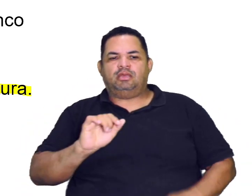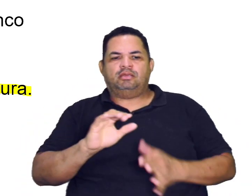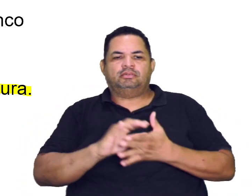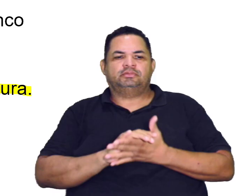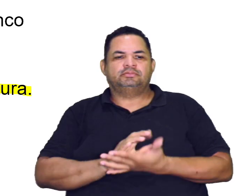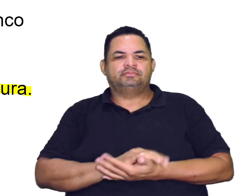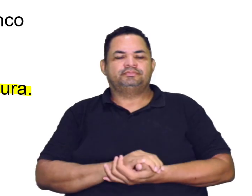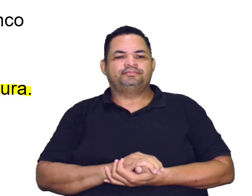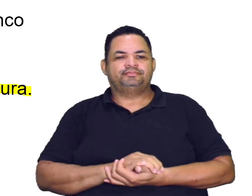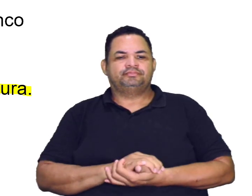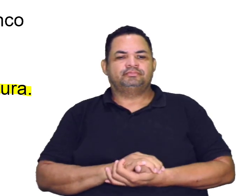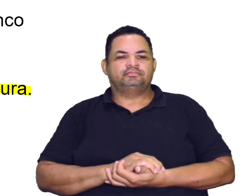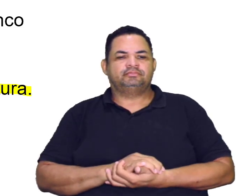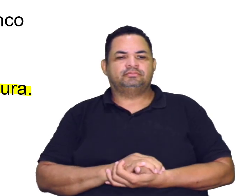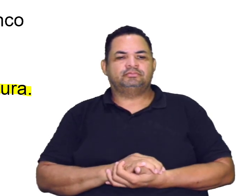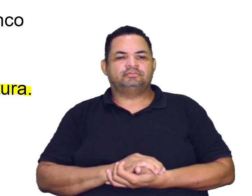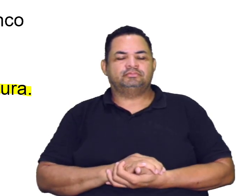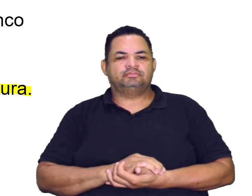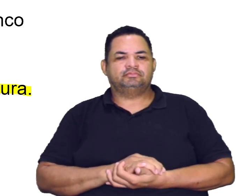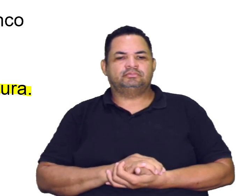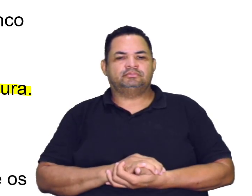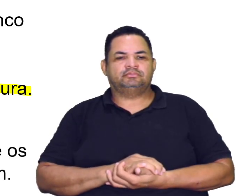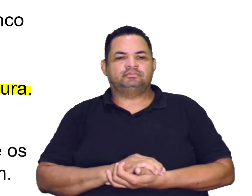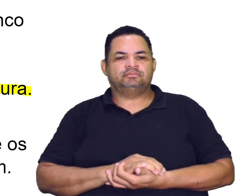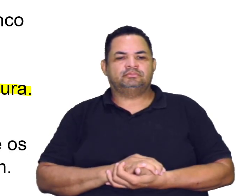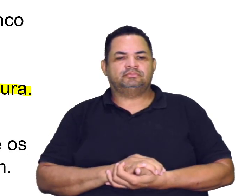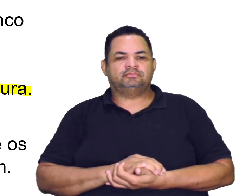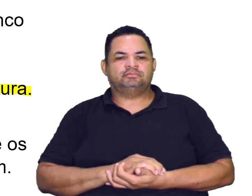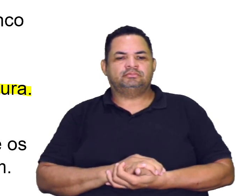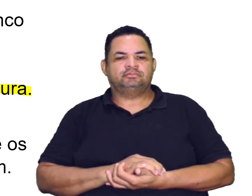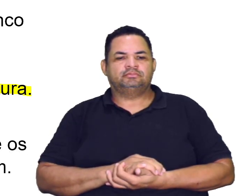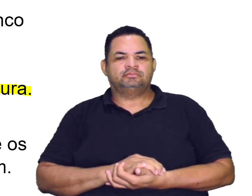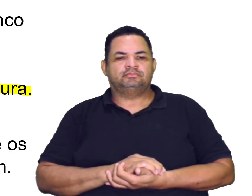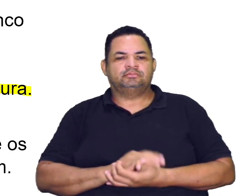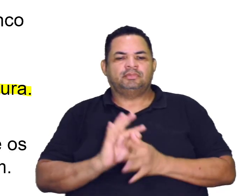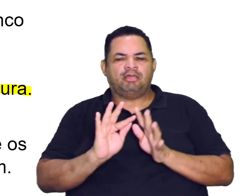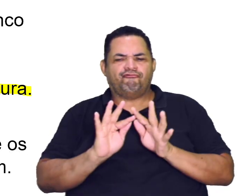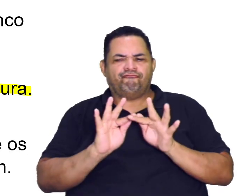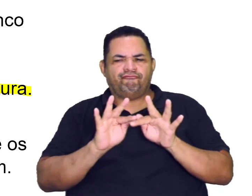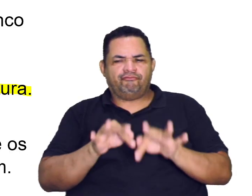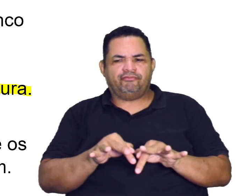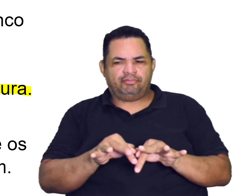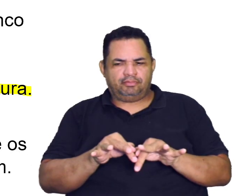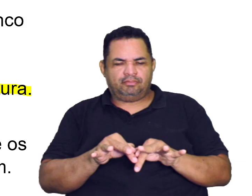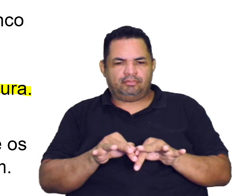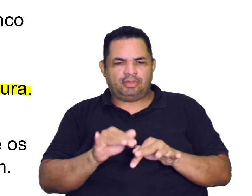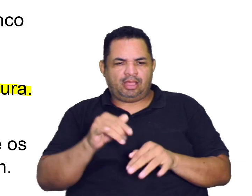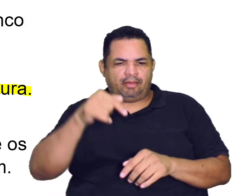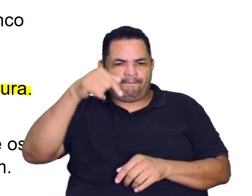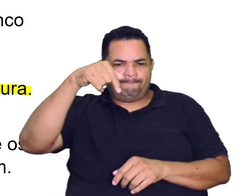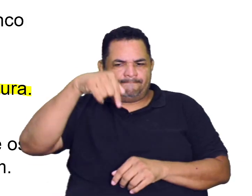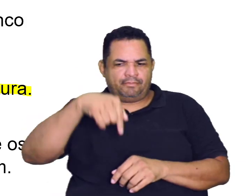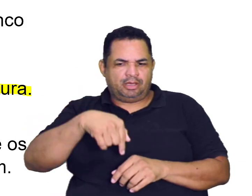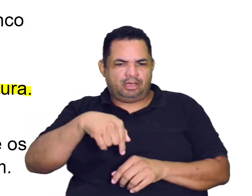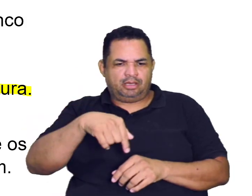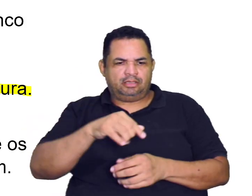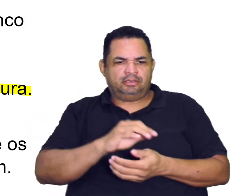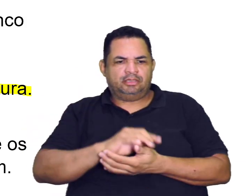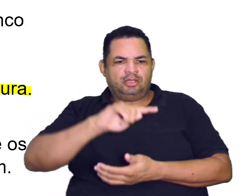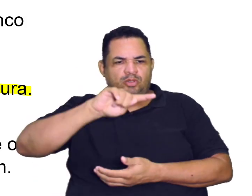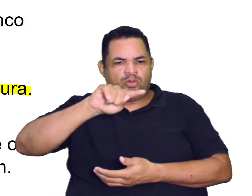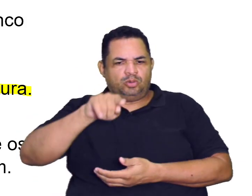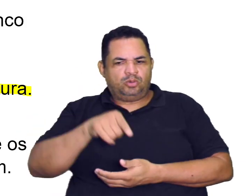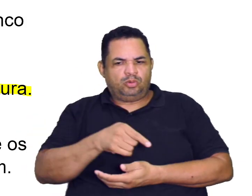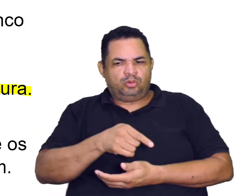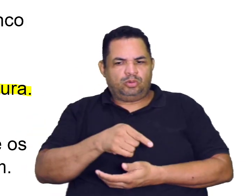pessoas é um pouco mais acentuada, ok? E ao finalzinho dela, bem aqui para indo para a curva